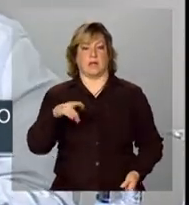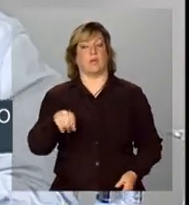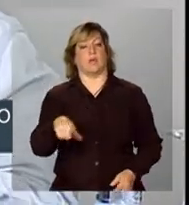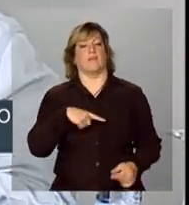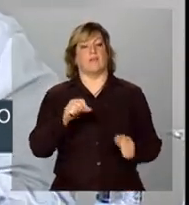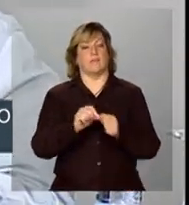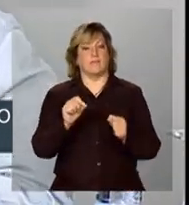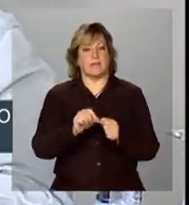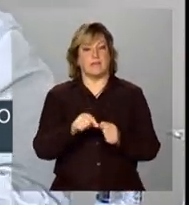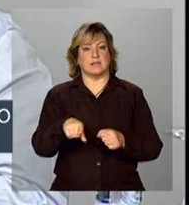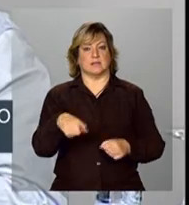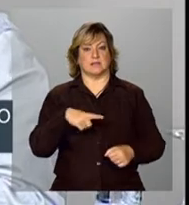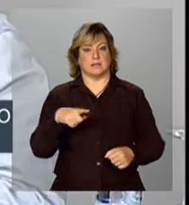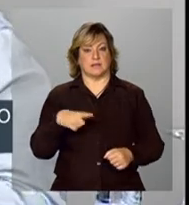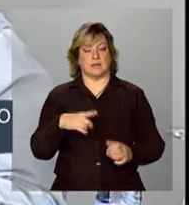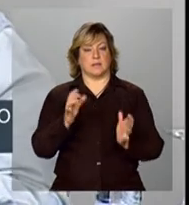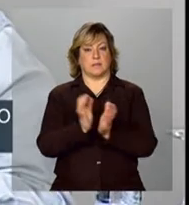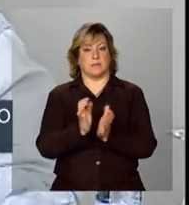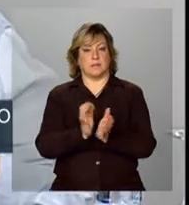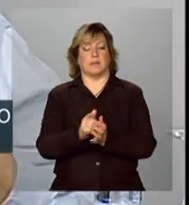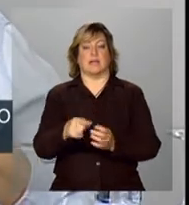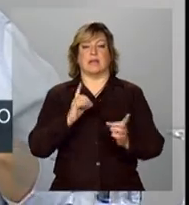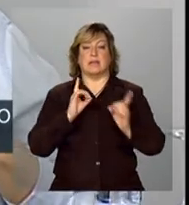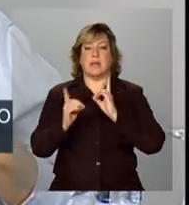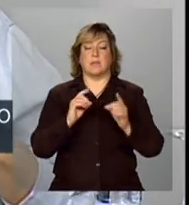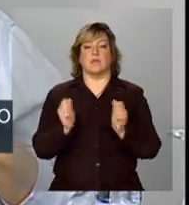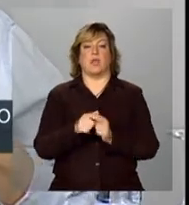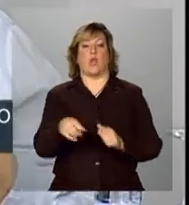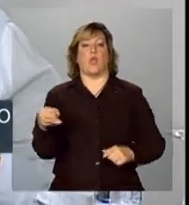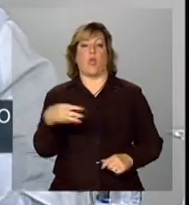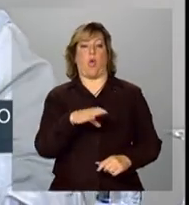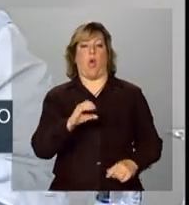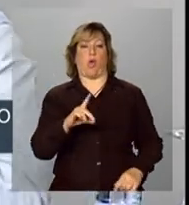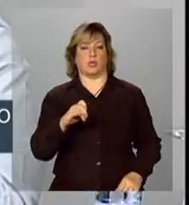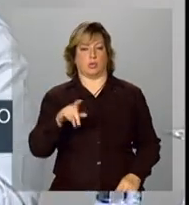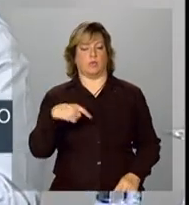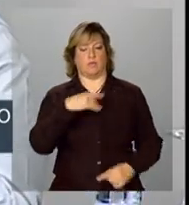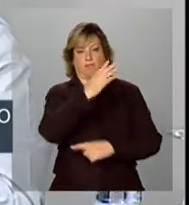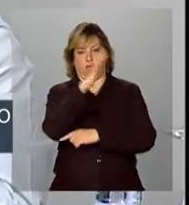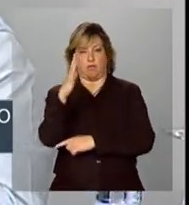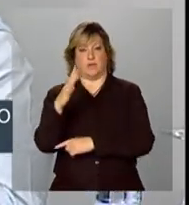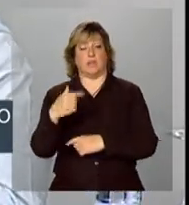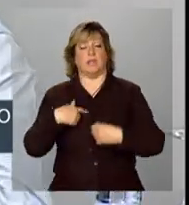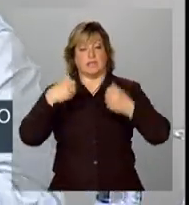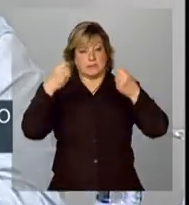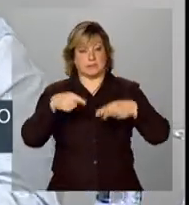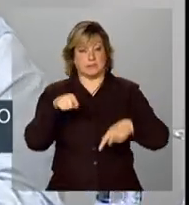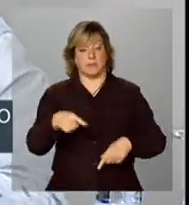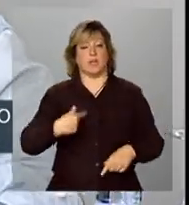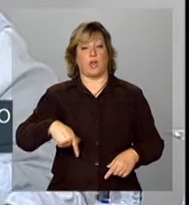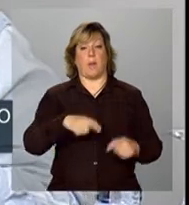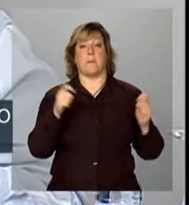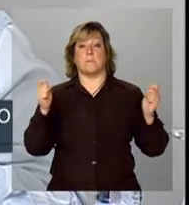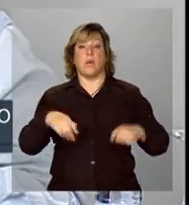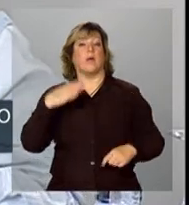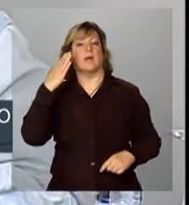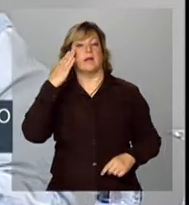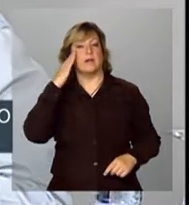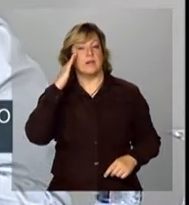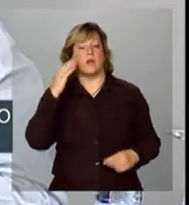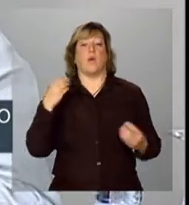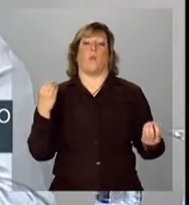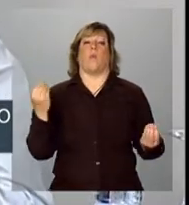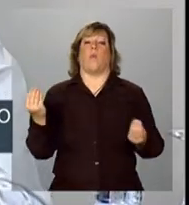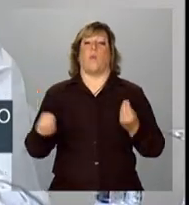modelou, em parte, a negociação, o debate sobre o novo Código Florestal. Dando esse contexto, para a gente poder entender como é